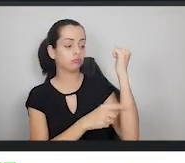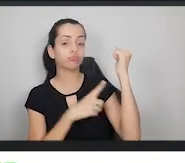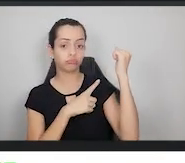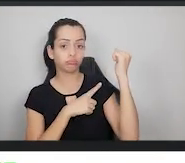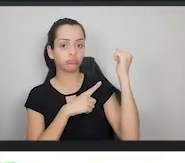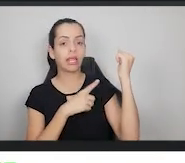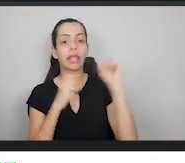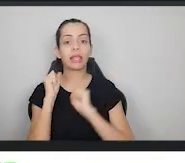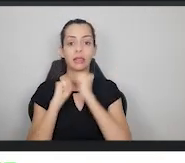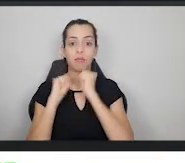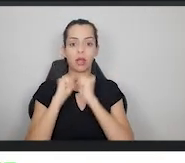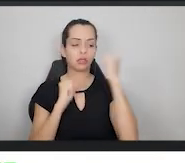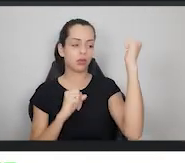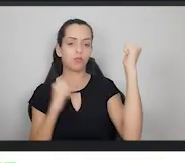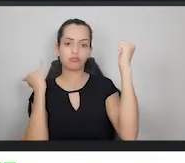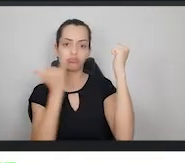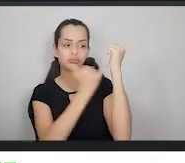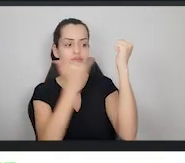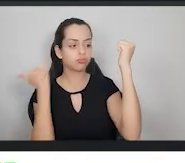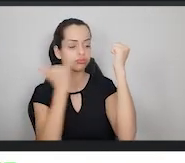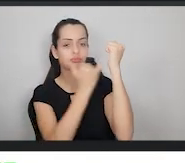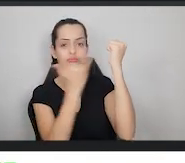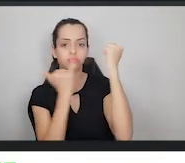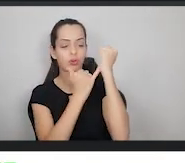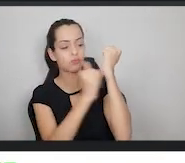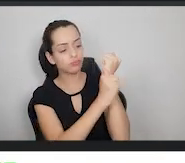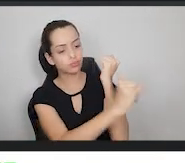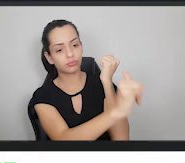Temos já aqui na rede secundária